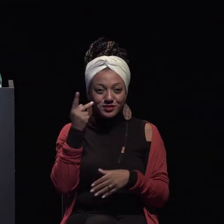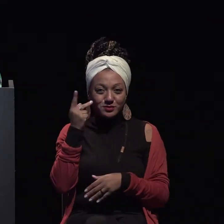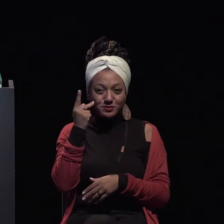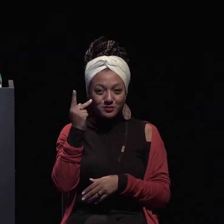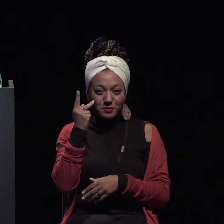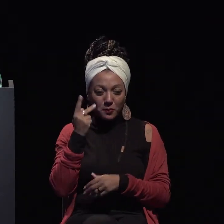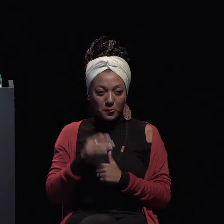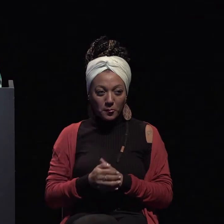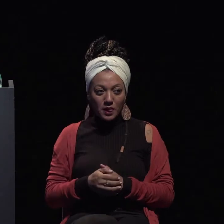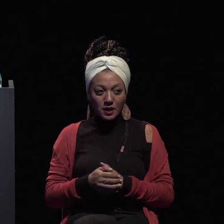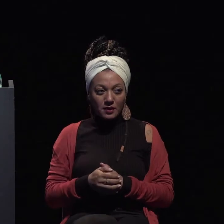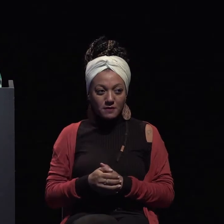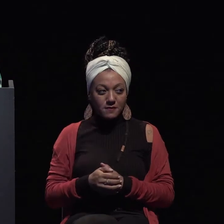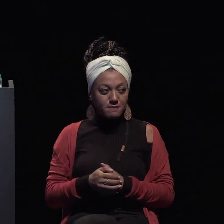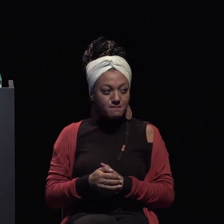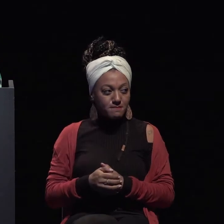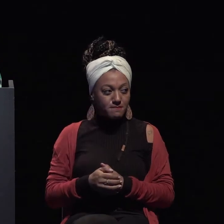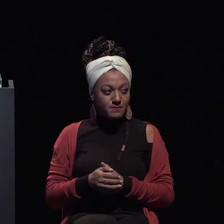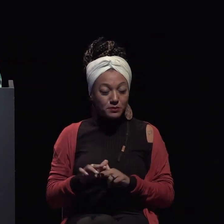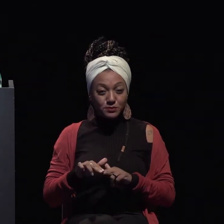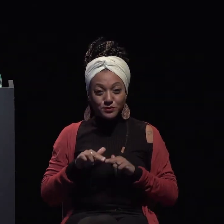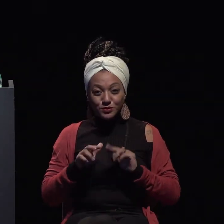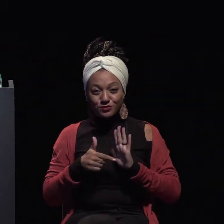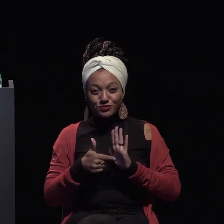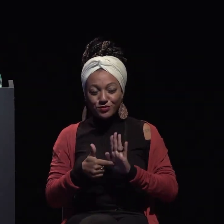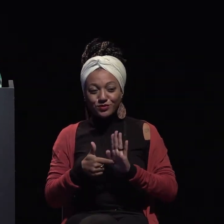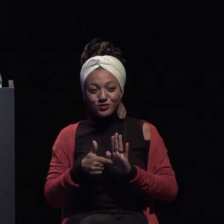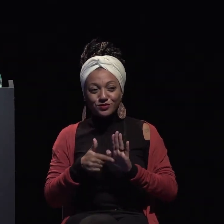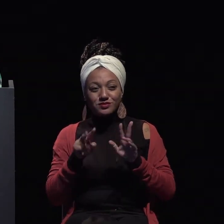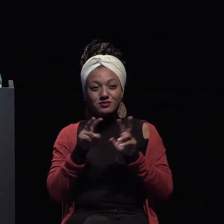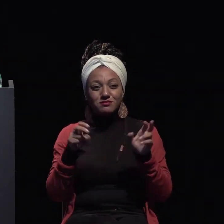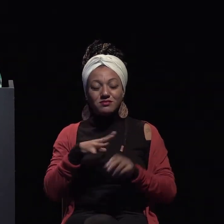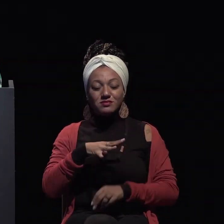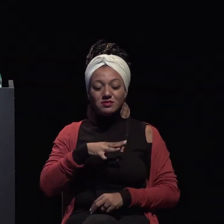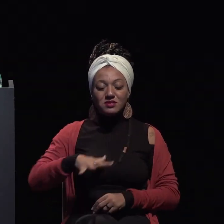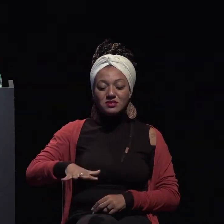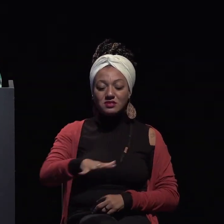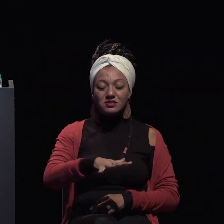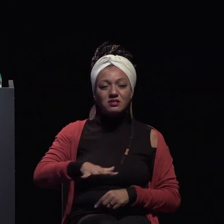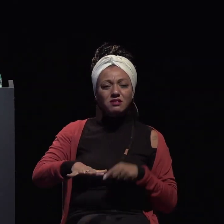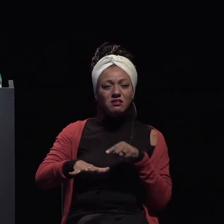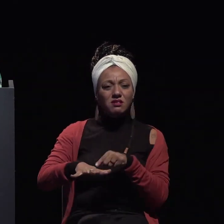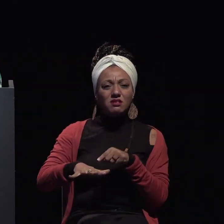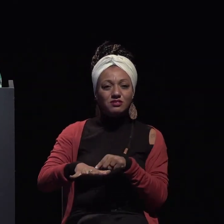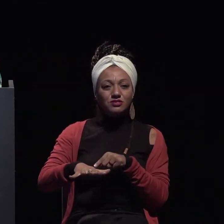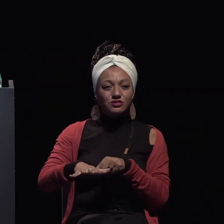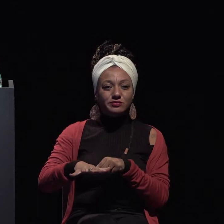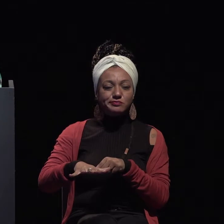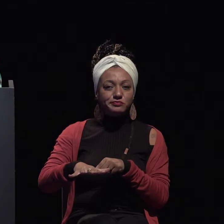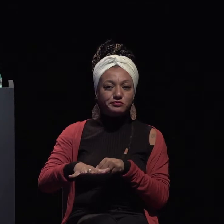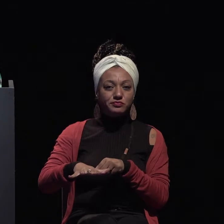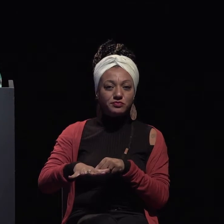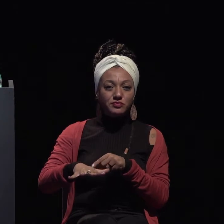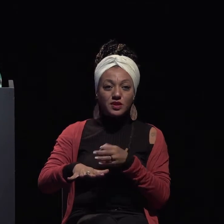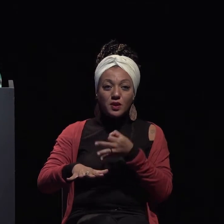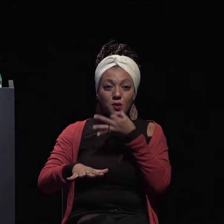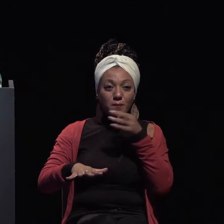de novo, eu trago essa questão da cidade que é contada pelo viés